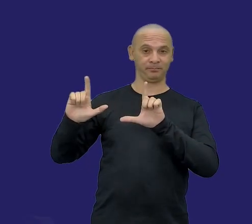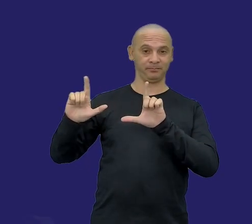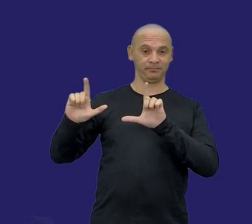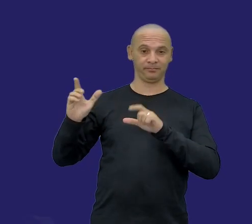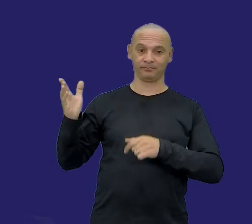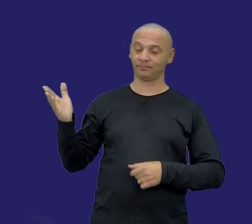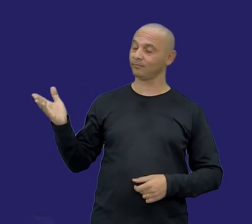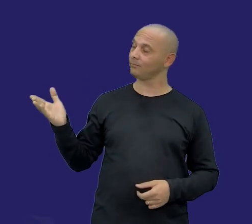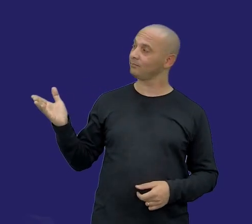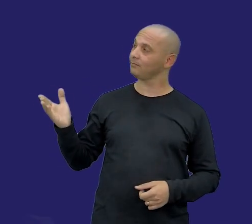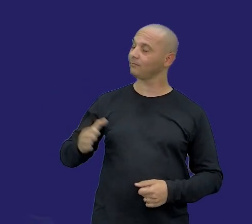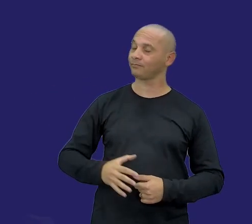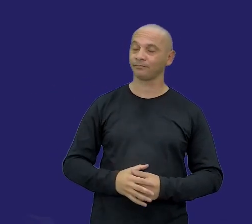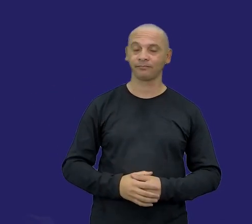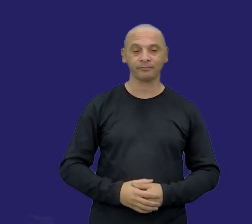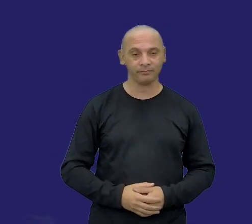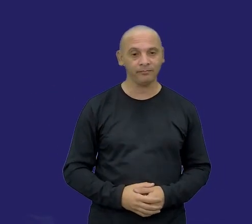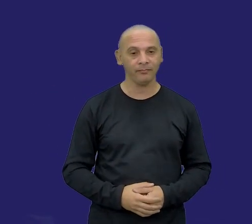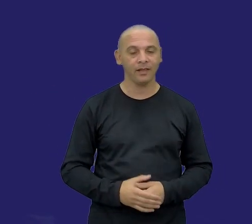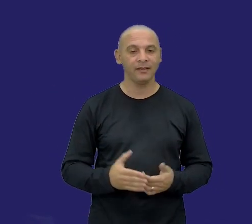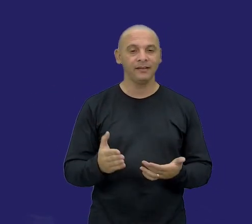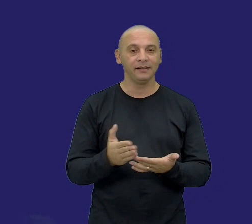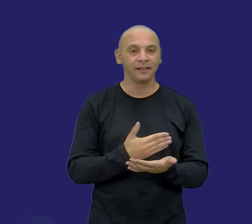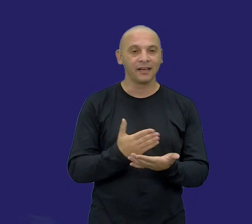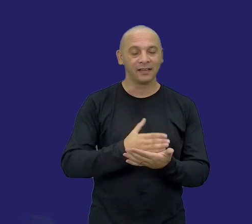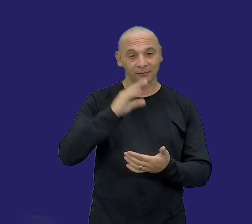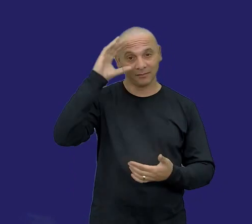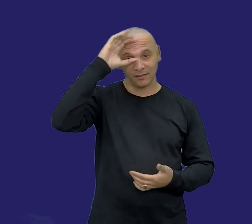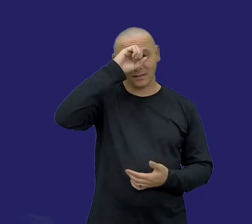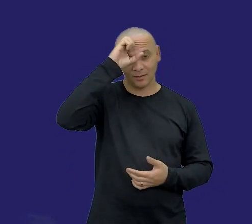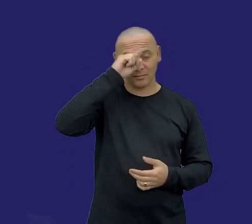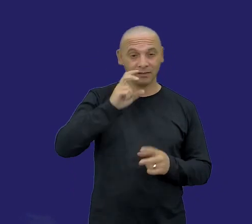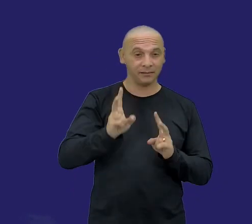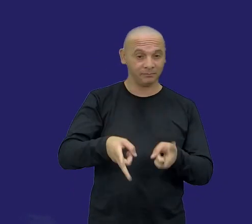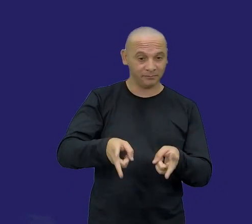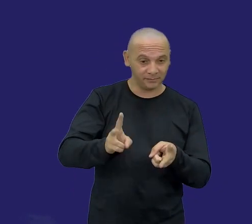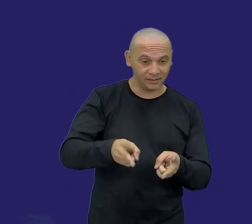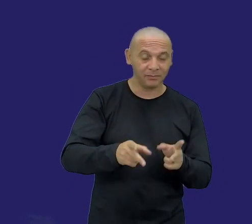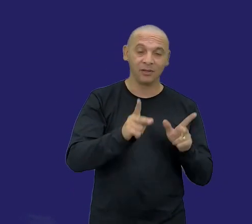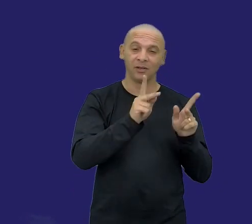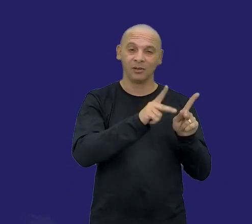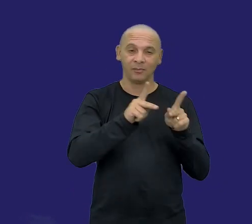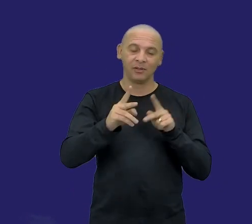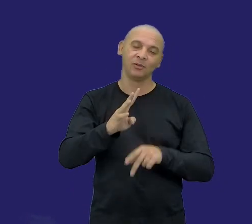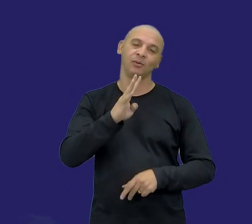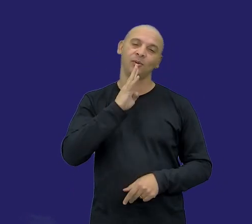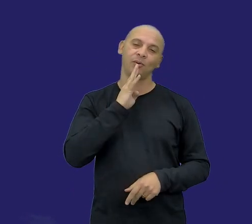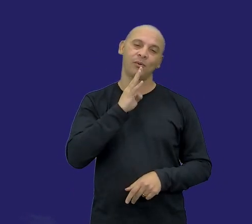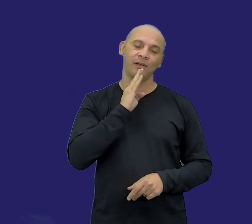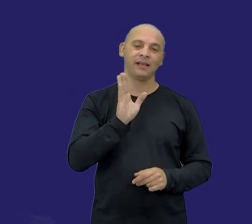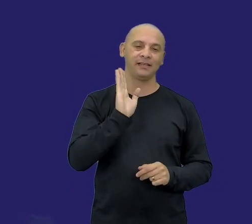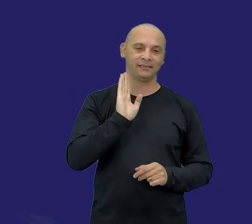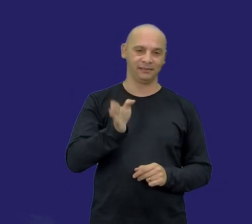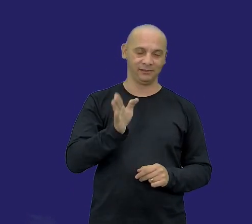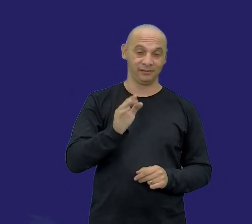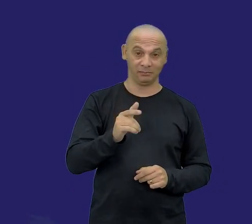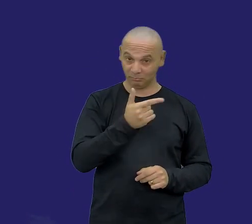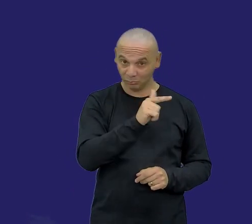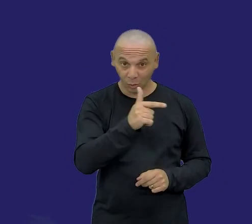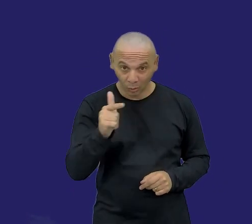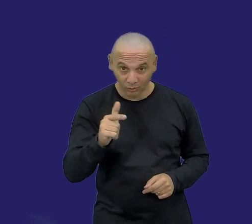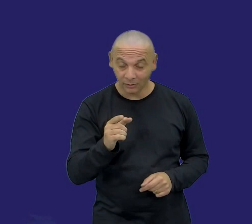favor. O caderno do Aprender Sempre, né? Os professores conhecem, já têm acesso. Para quem não